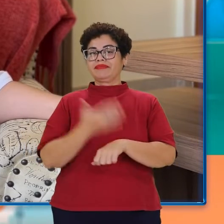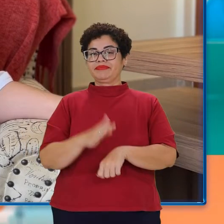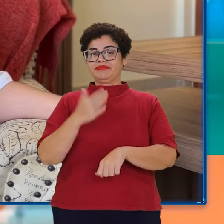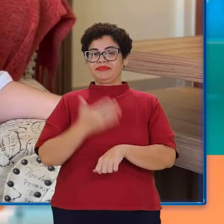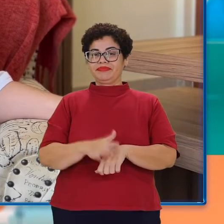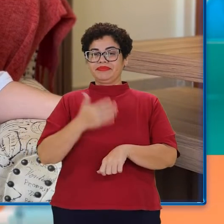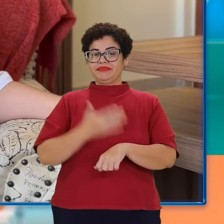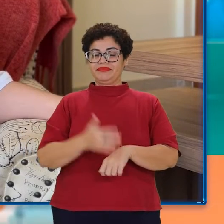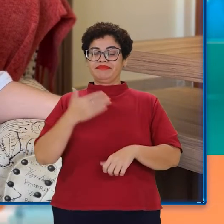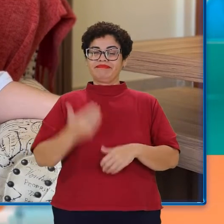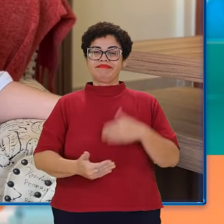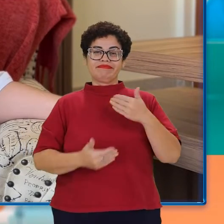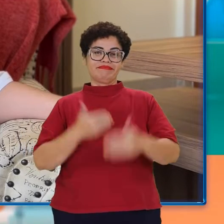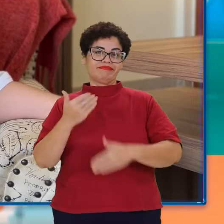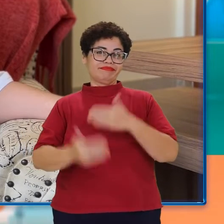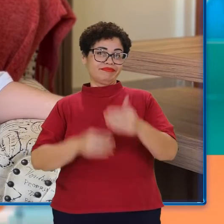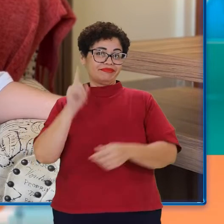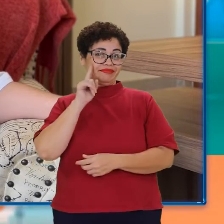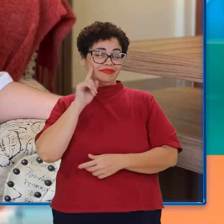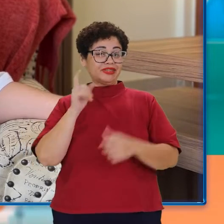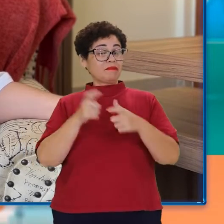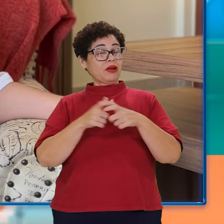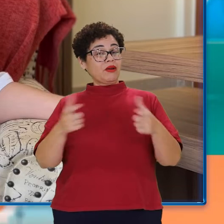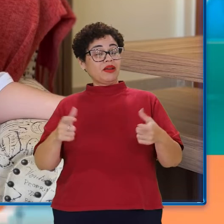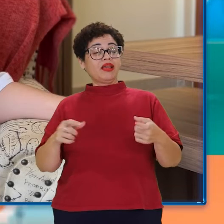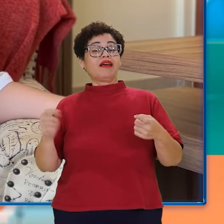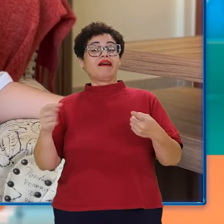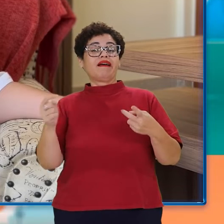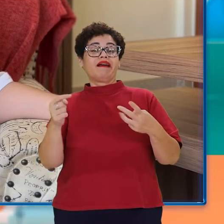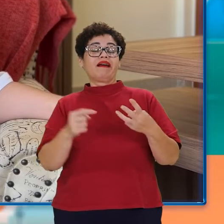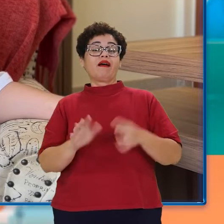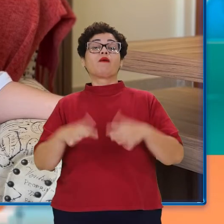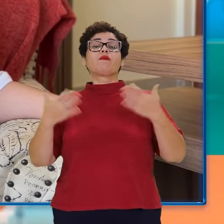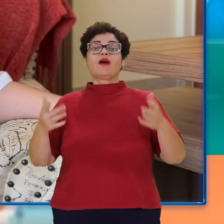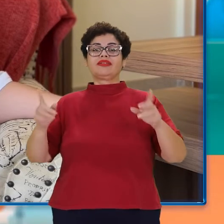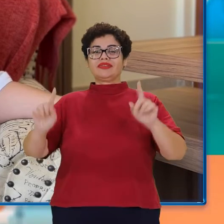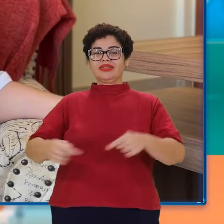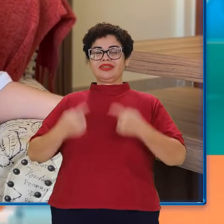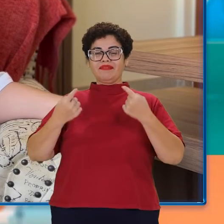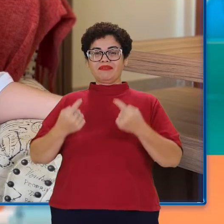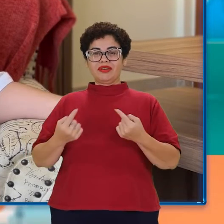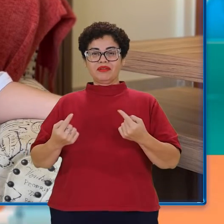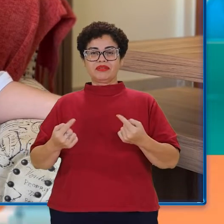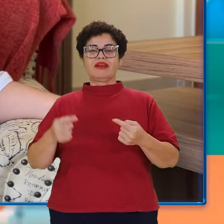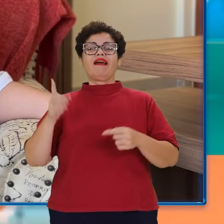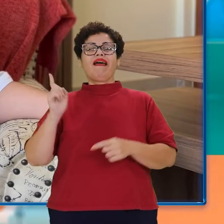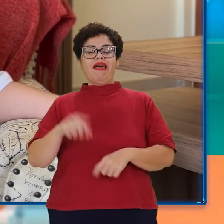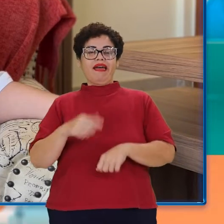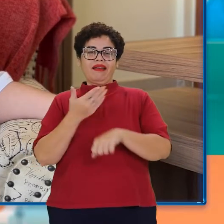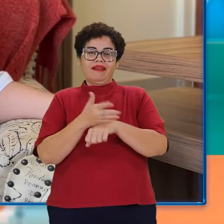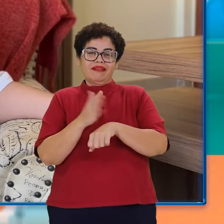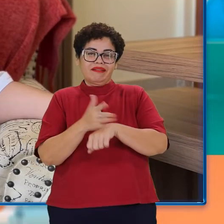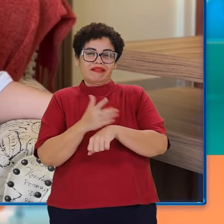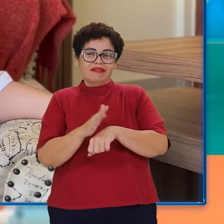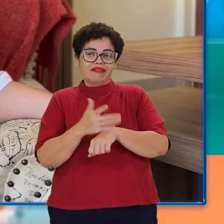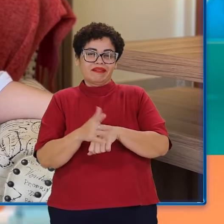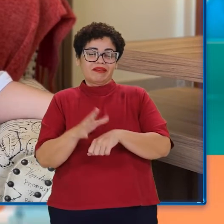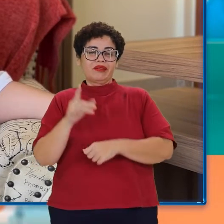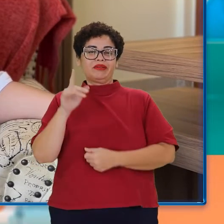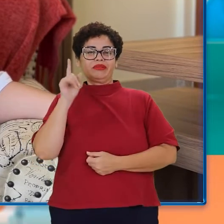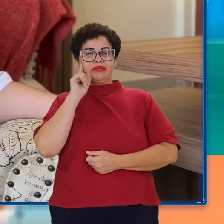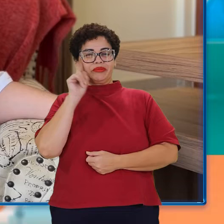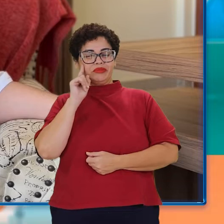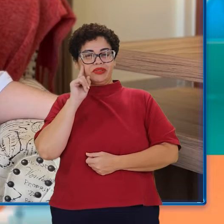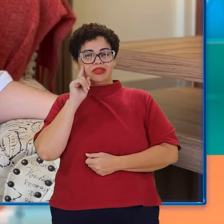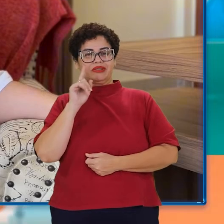é realmente colocar isso em prática. Na maioria dos casos, né, quais são os desafios, né, como você trouxe, é colocar isso em